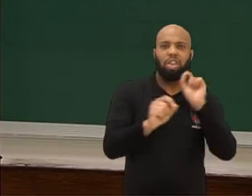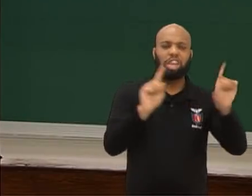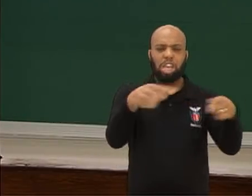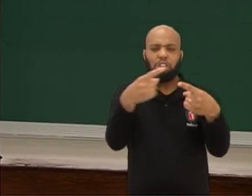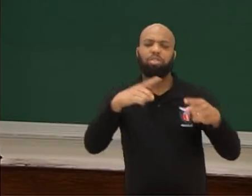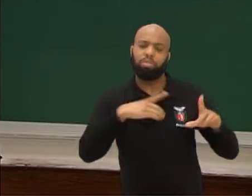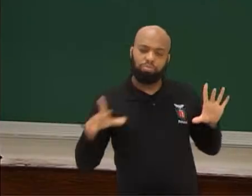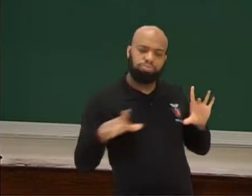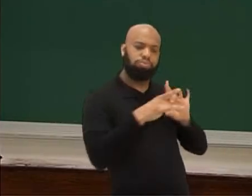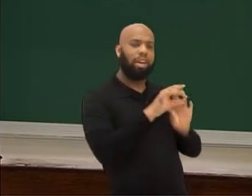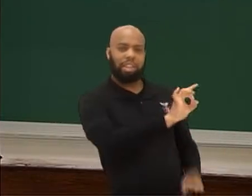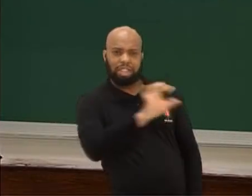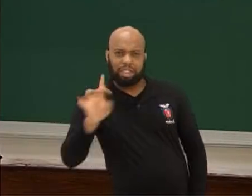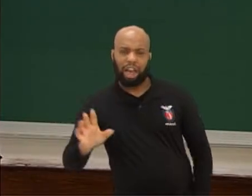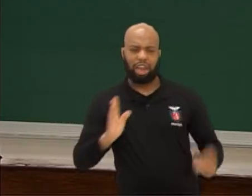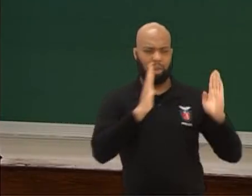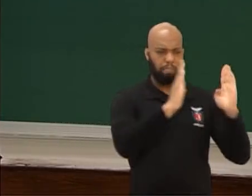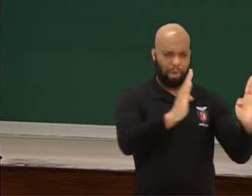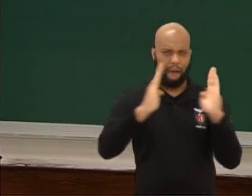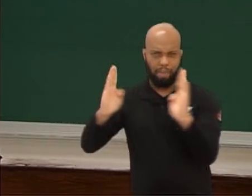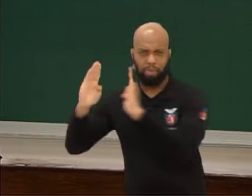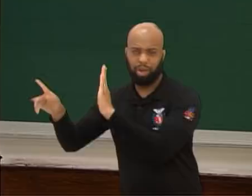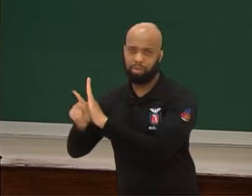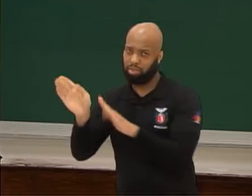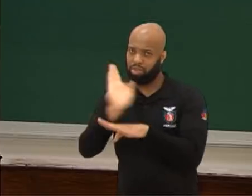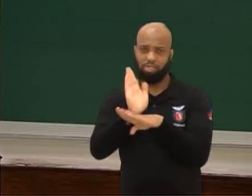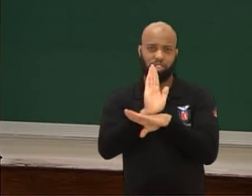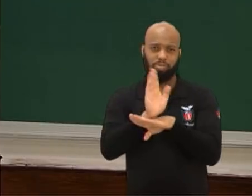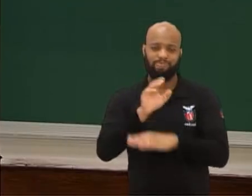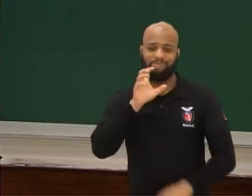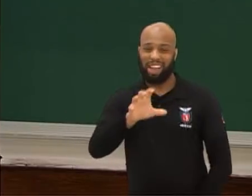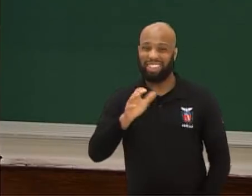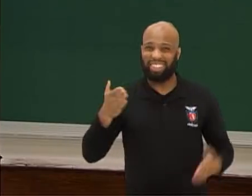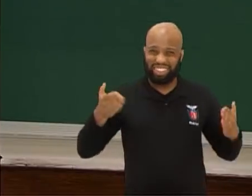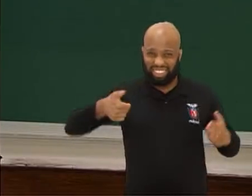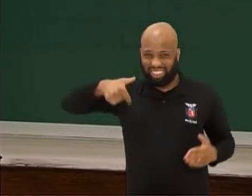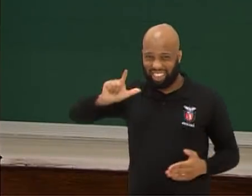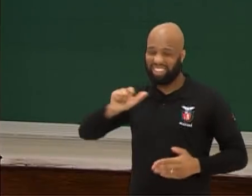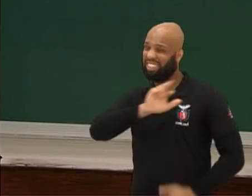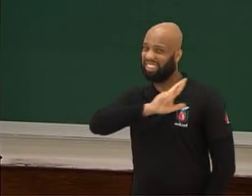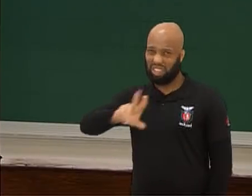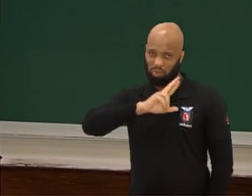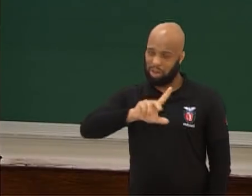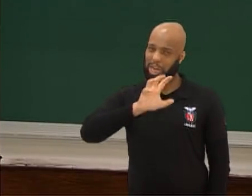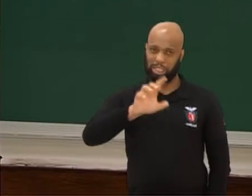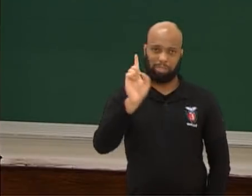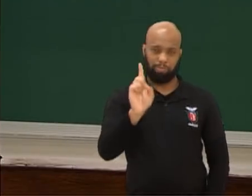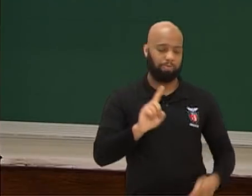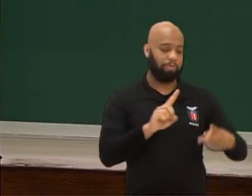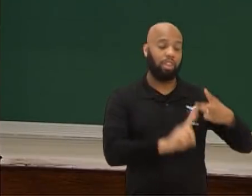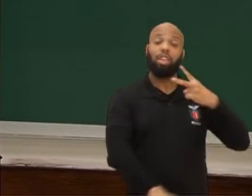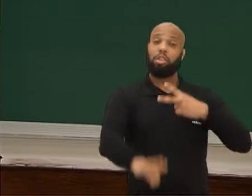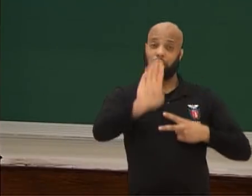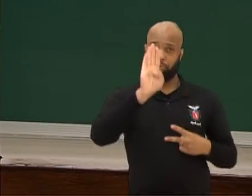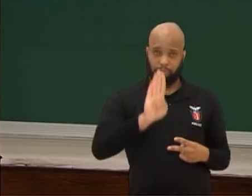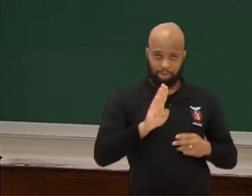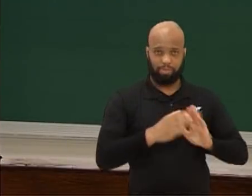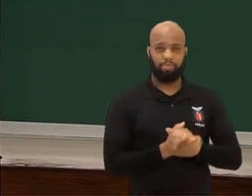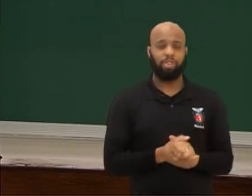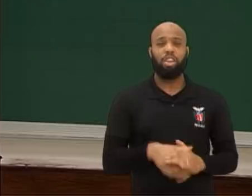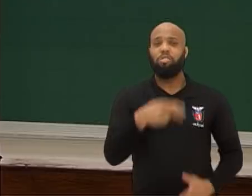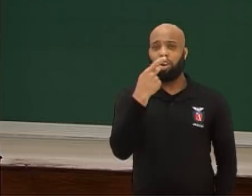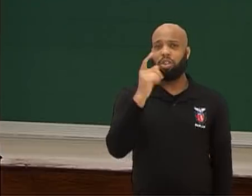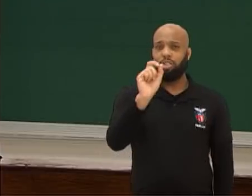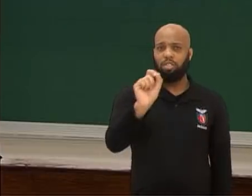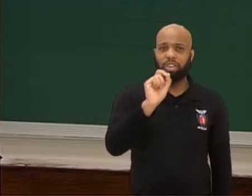tinha relação com cada cena do filme. Nós percebemos que nesse primeiro momento isso não acontecia. Alternativa B